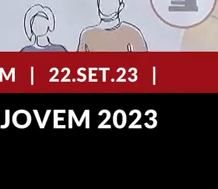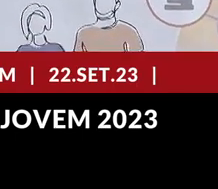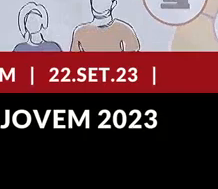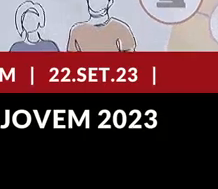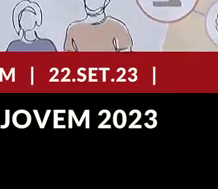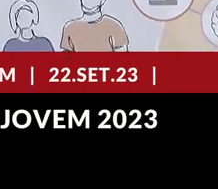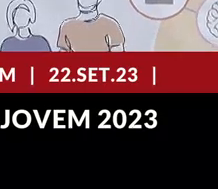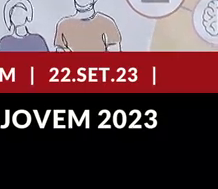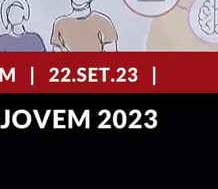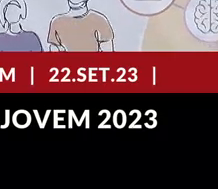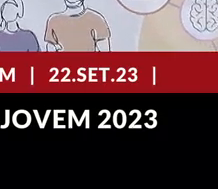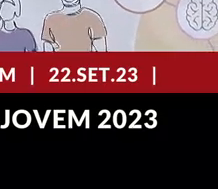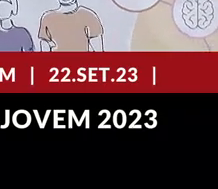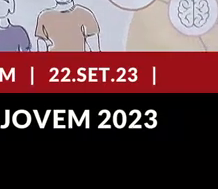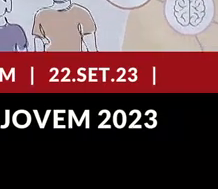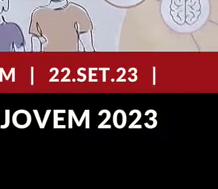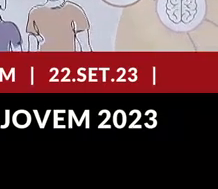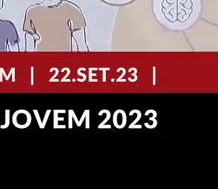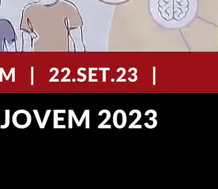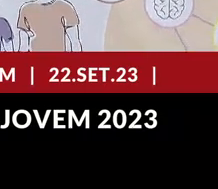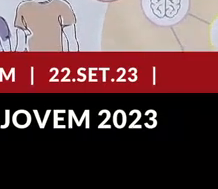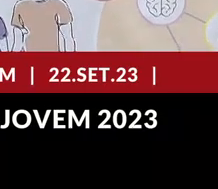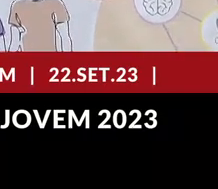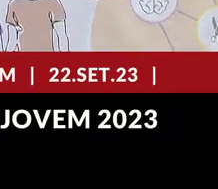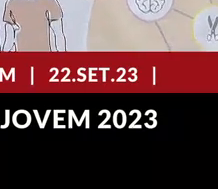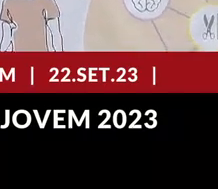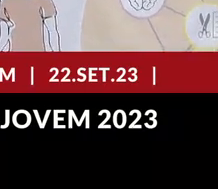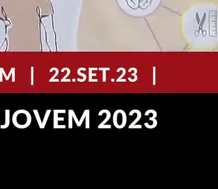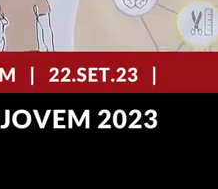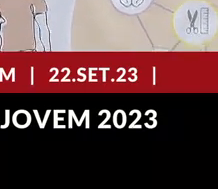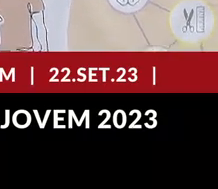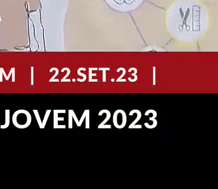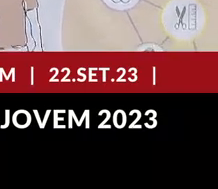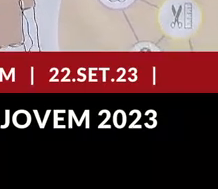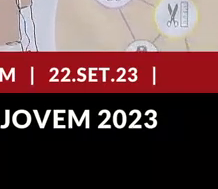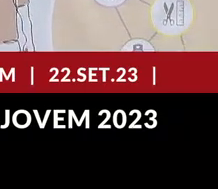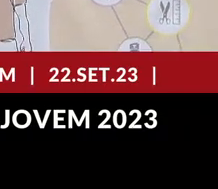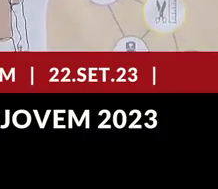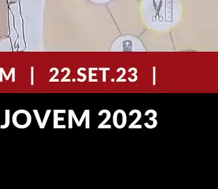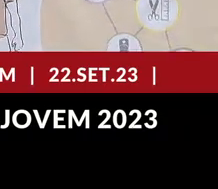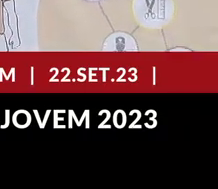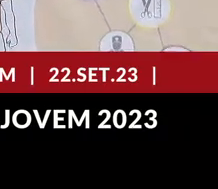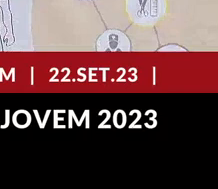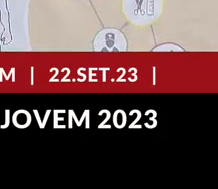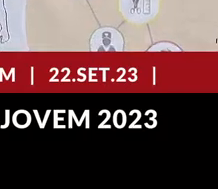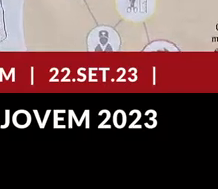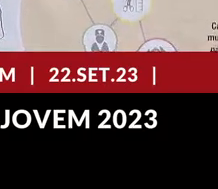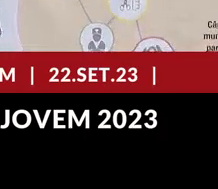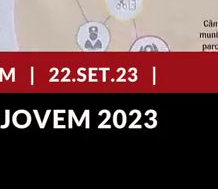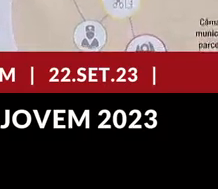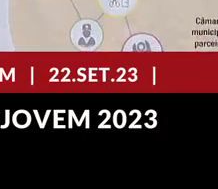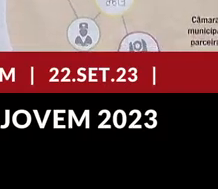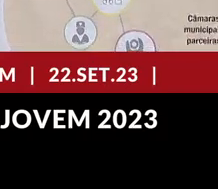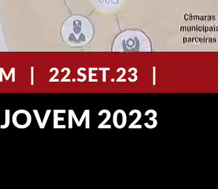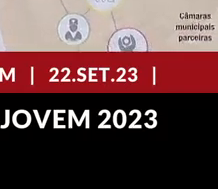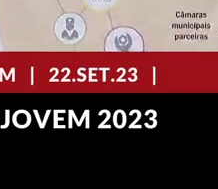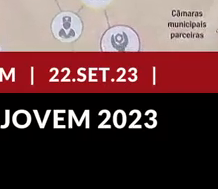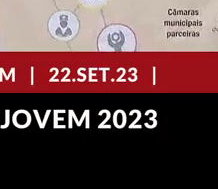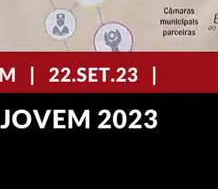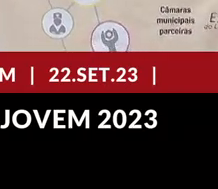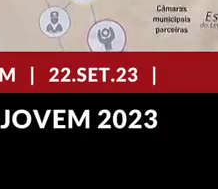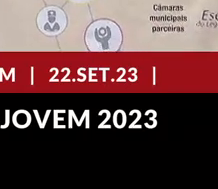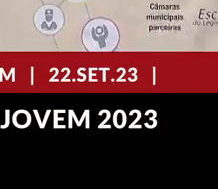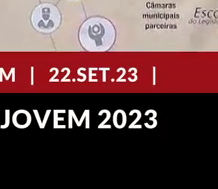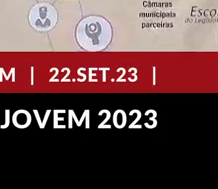Estado de Minas Gerais pelos 20 anos da sua Fundação levanta-se a reunião vamos fazer a nossa foto e